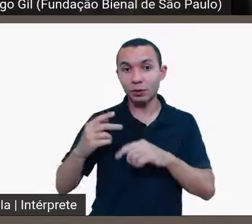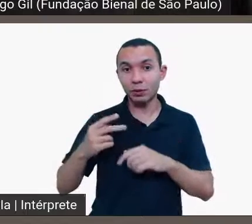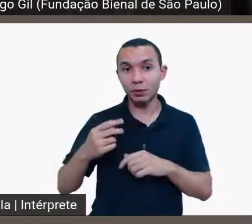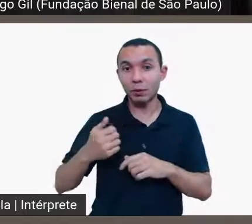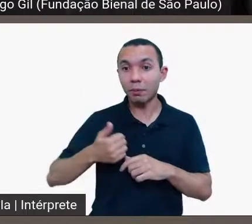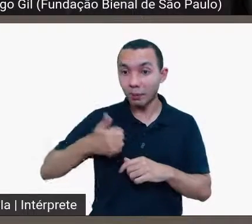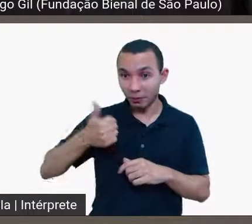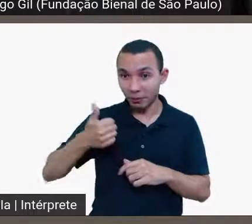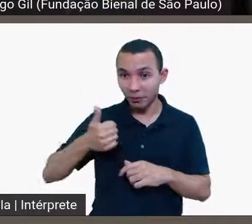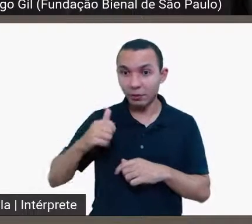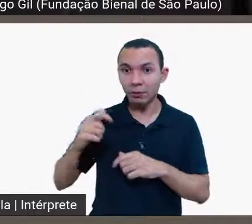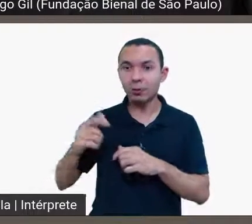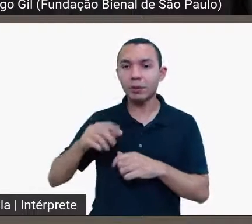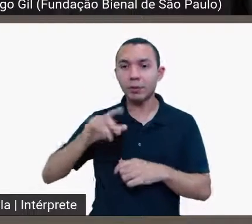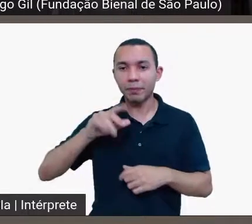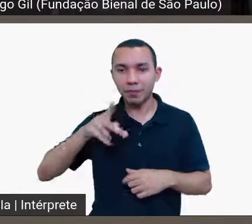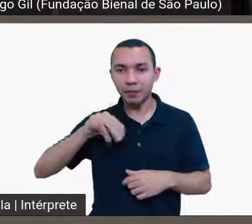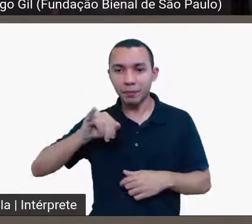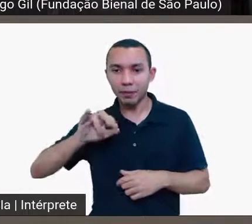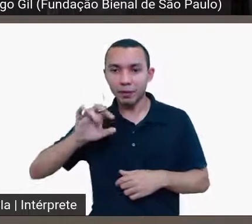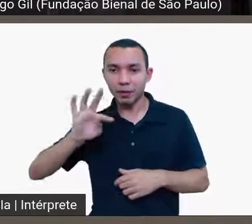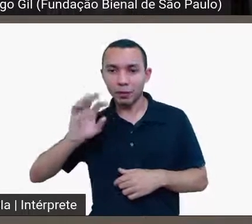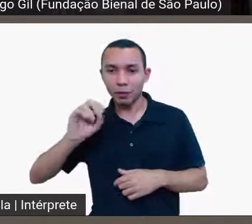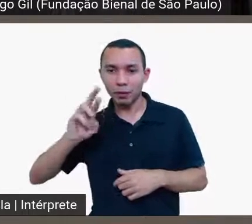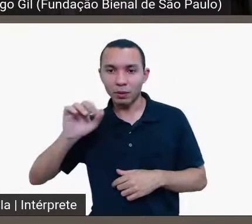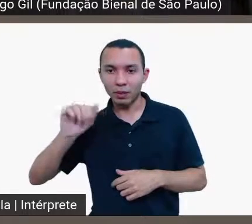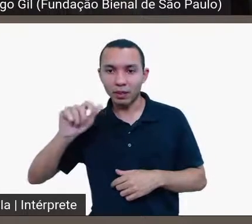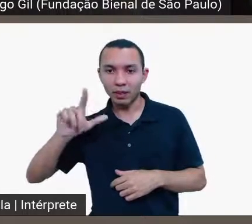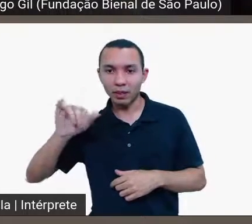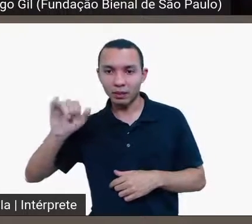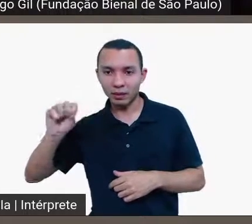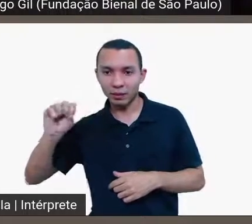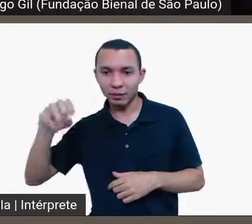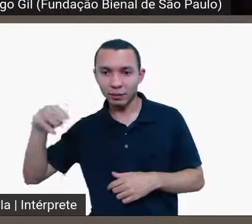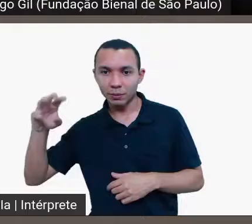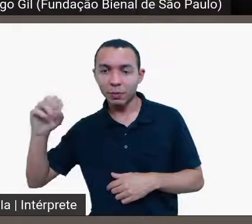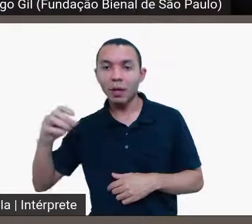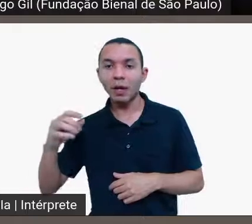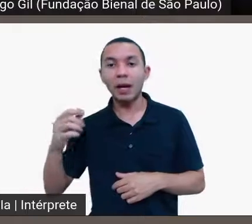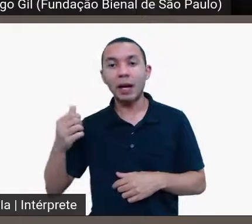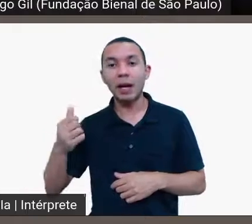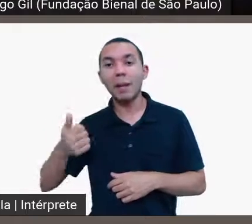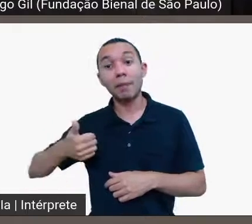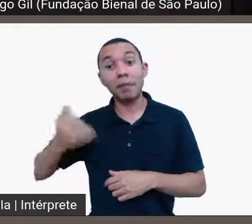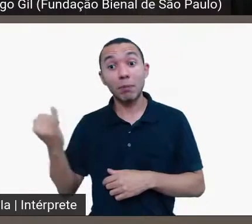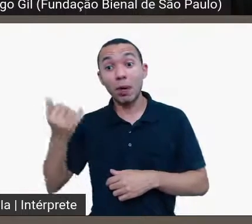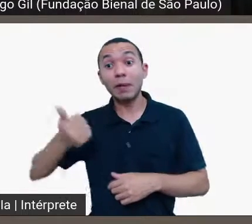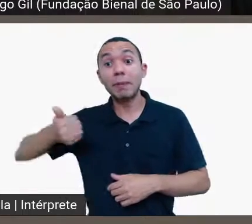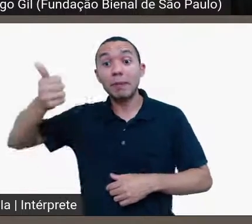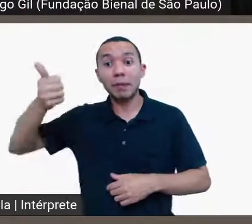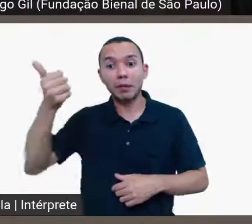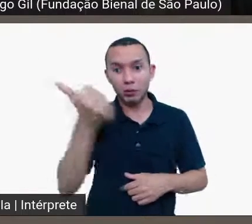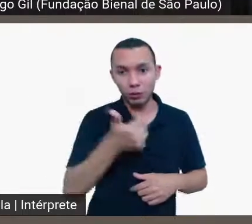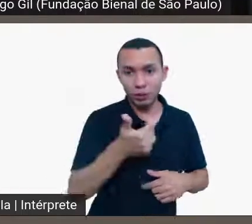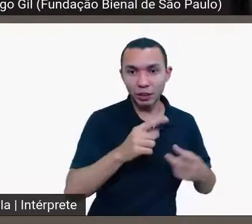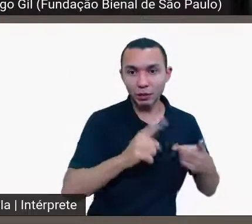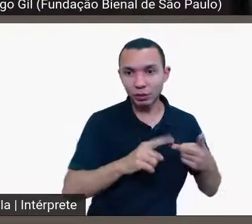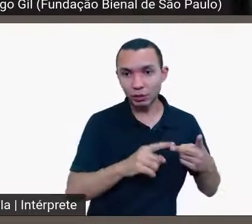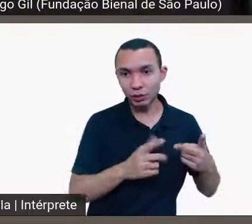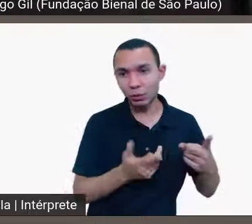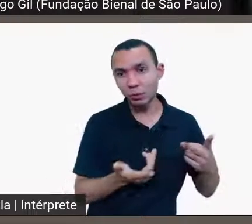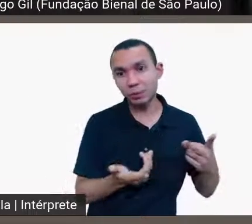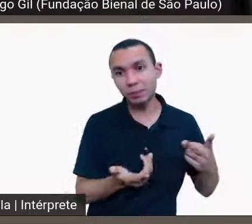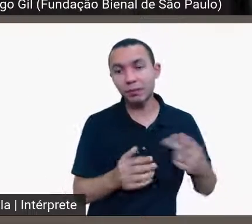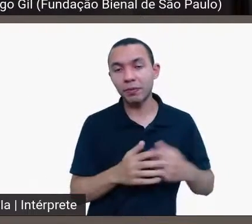do primeiro momento do pictorialismo, mais interessante do que o segundo. Então, se emendando duas questões em uma, se